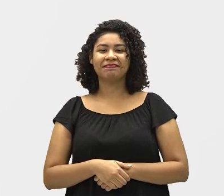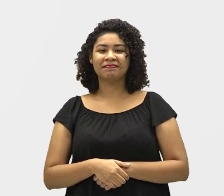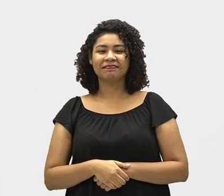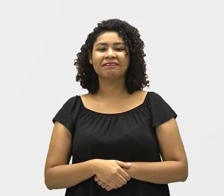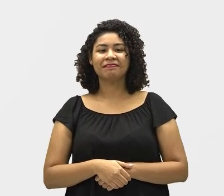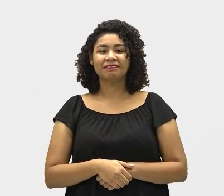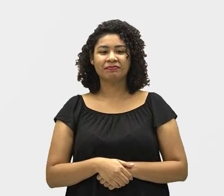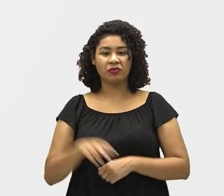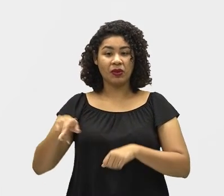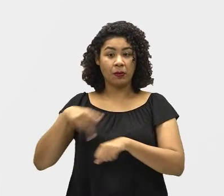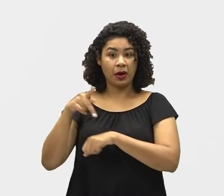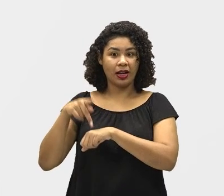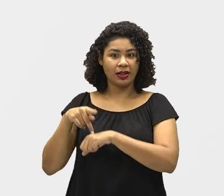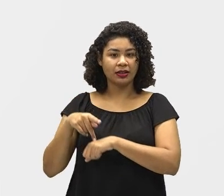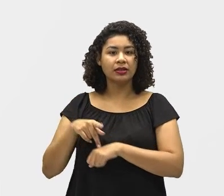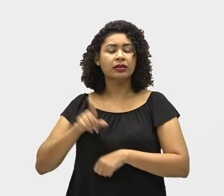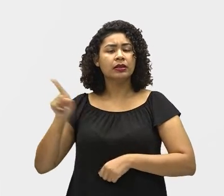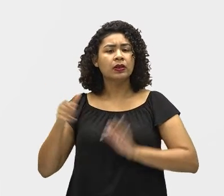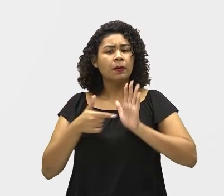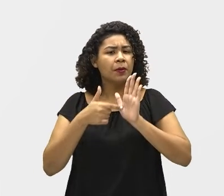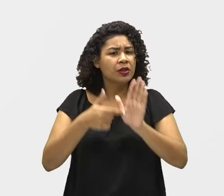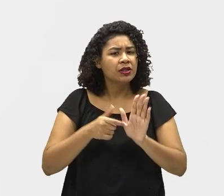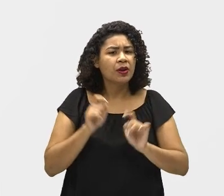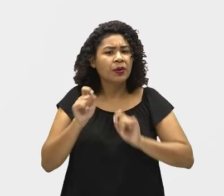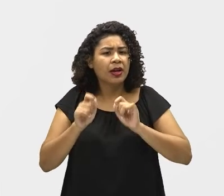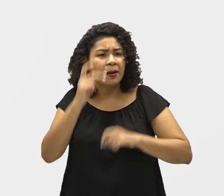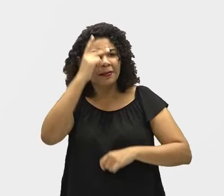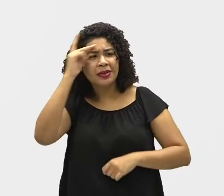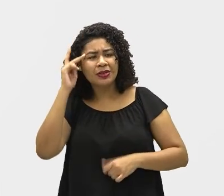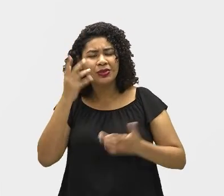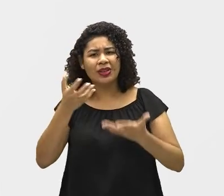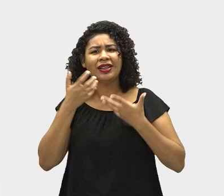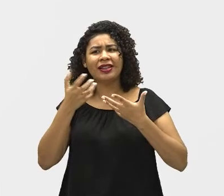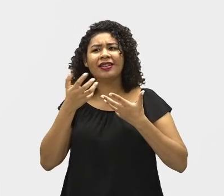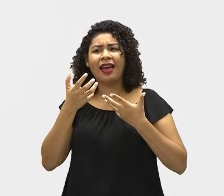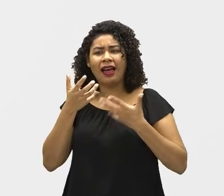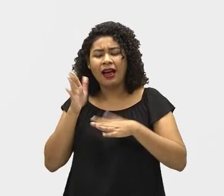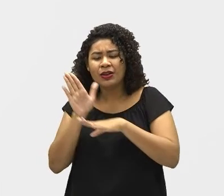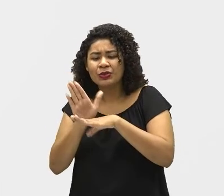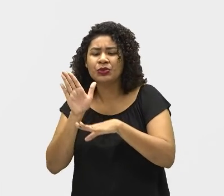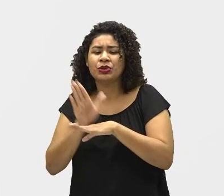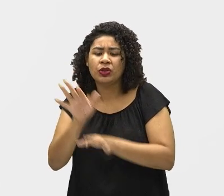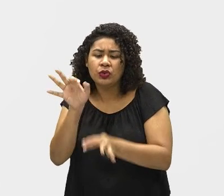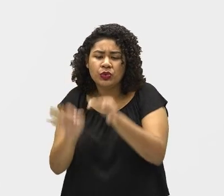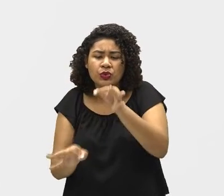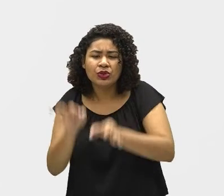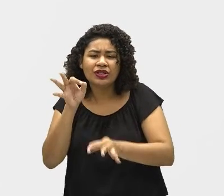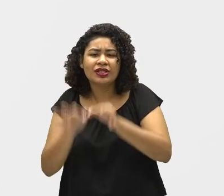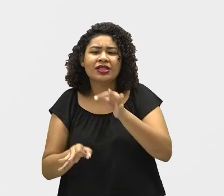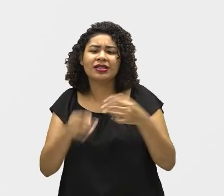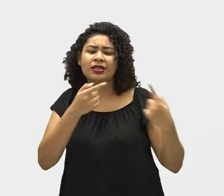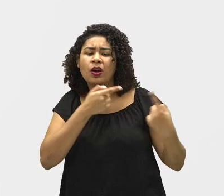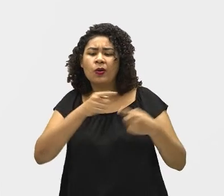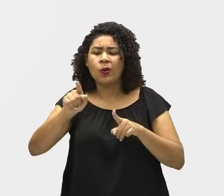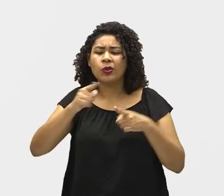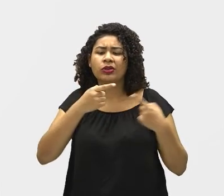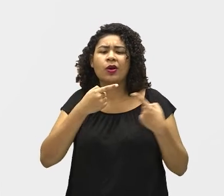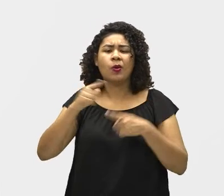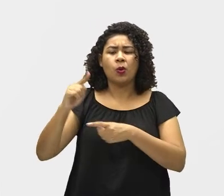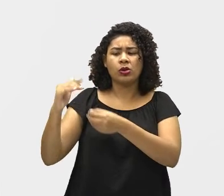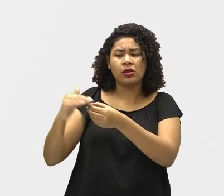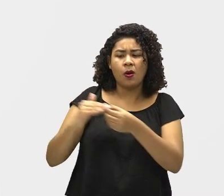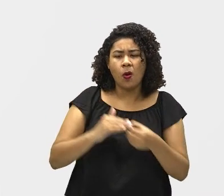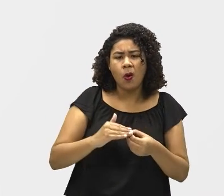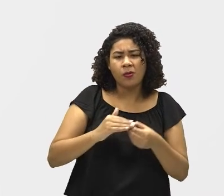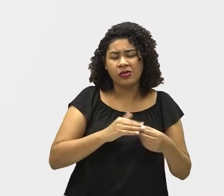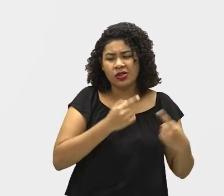essa questão dessa dualidade de alguém que defende a justiça, que busca lutar contra toda forma de opressão